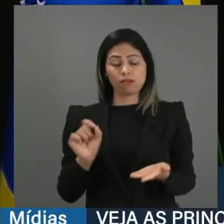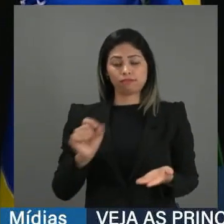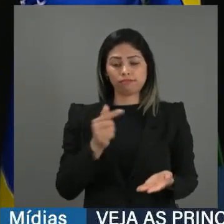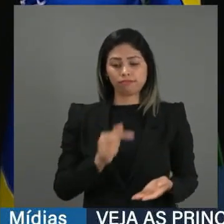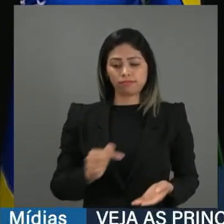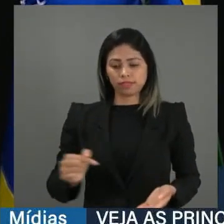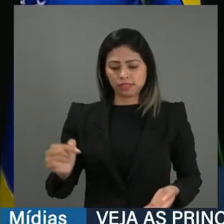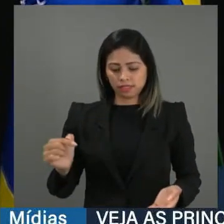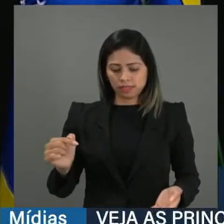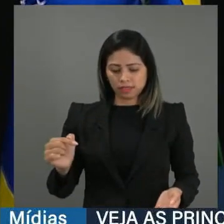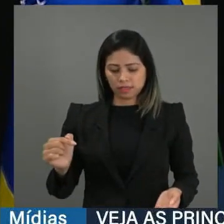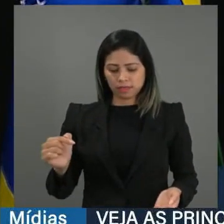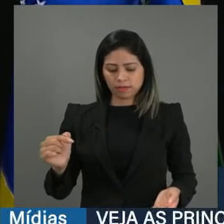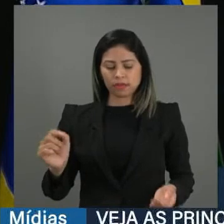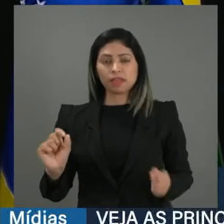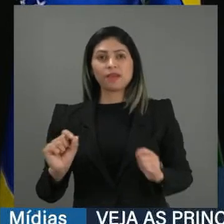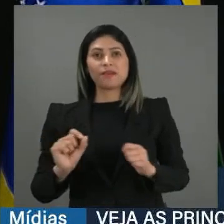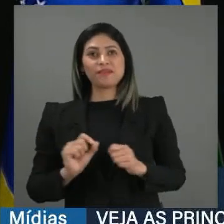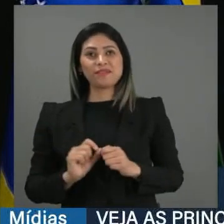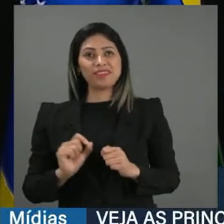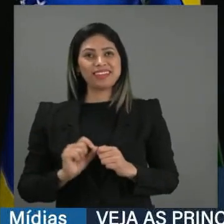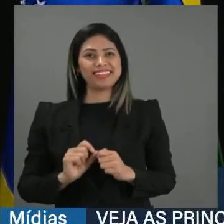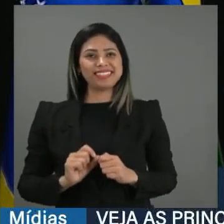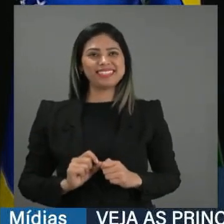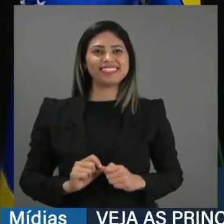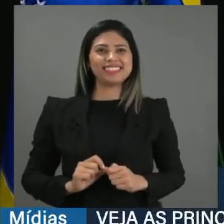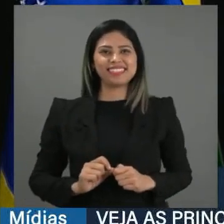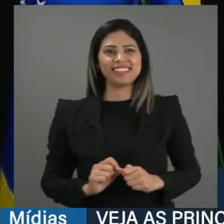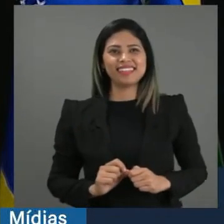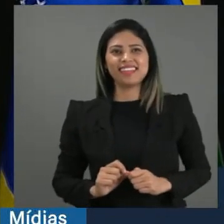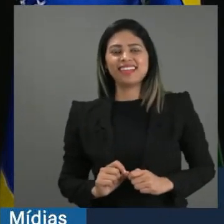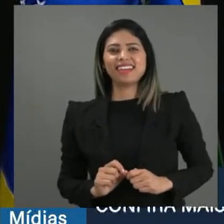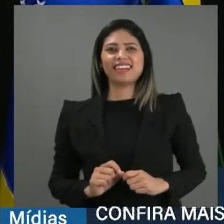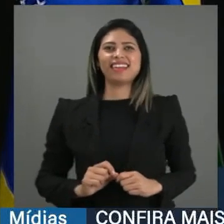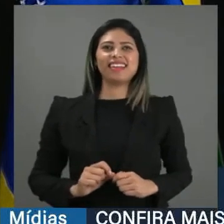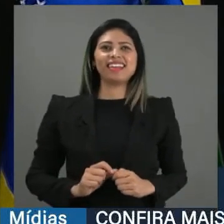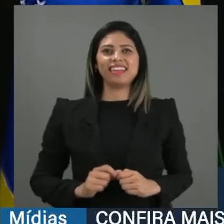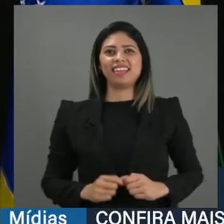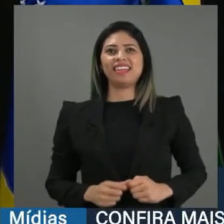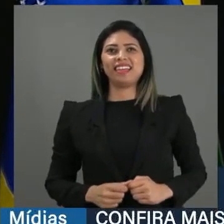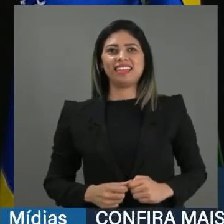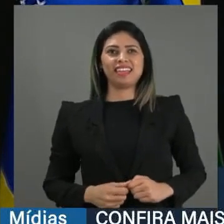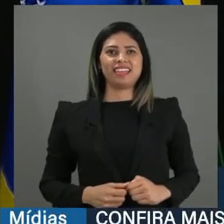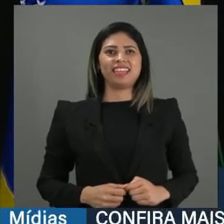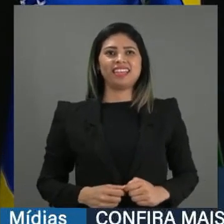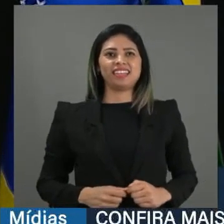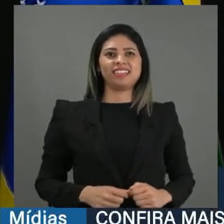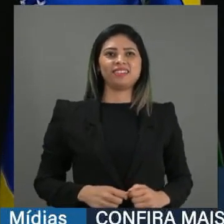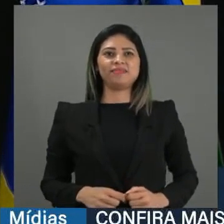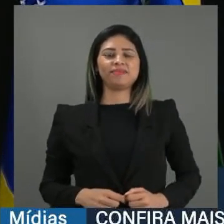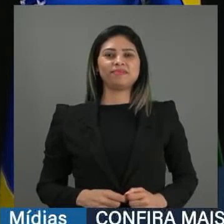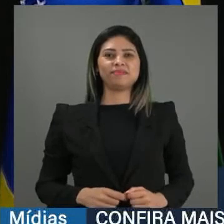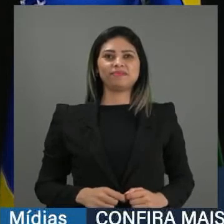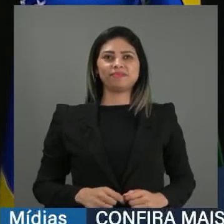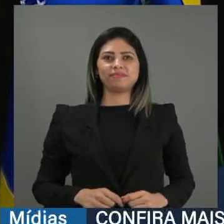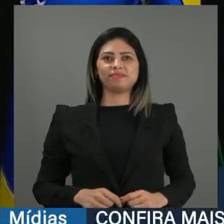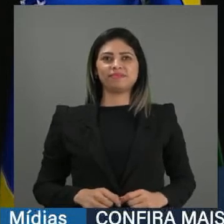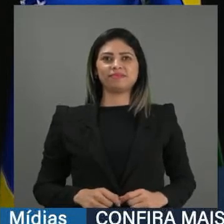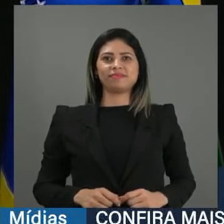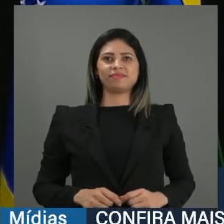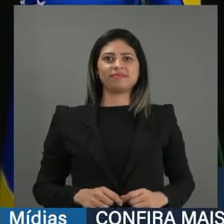senhor fez 2 golaços aqui nessa casa e, mais uma vez, eu quero